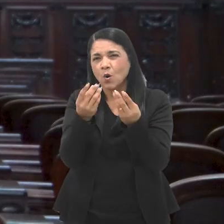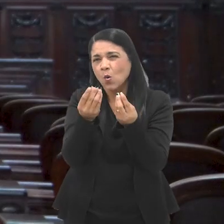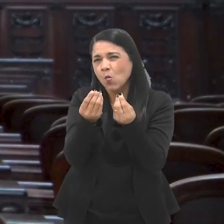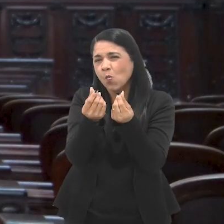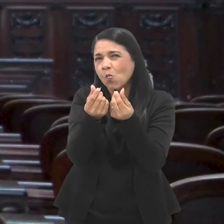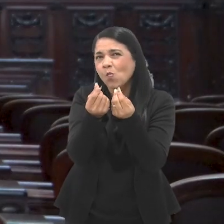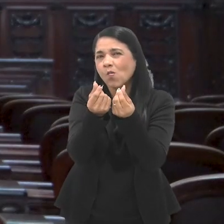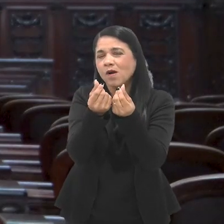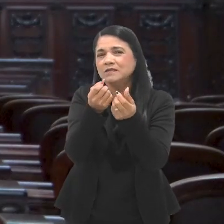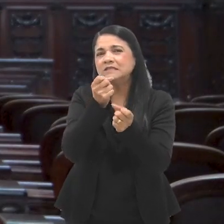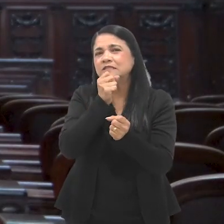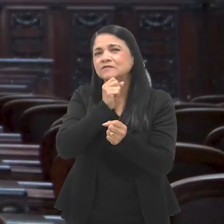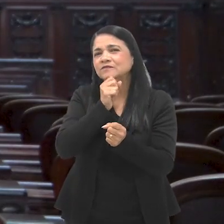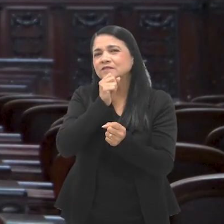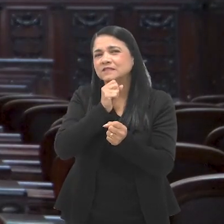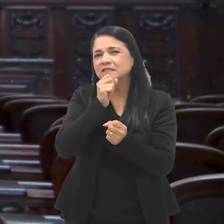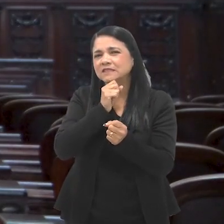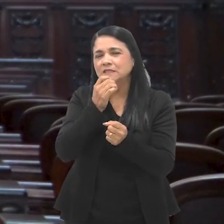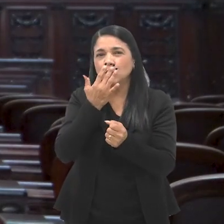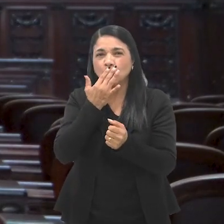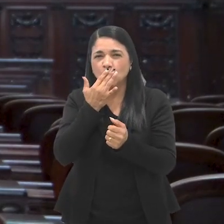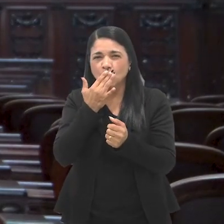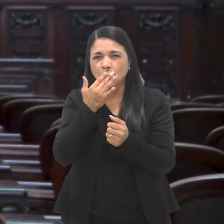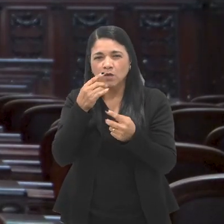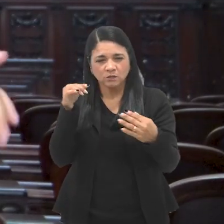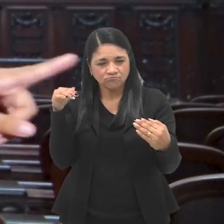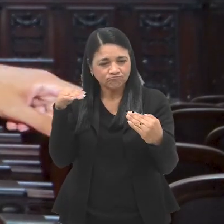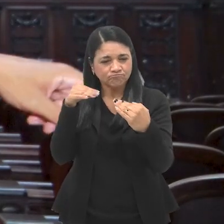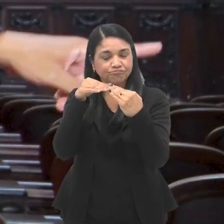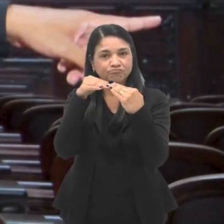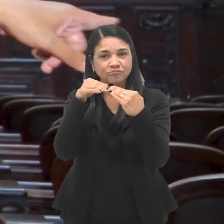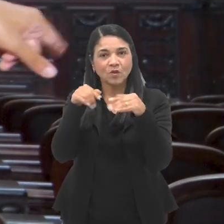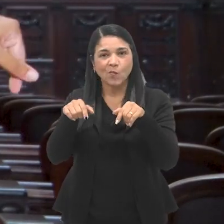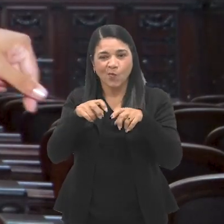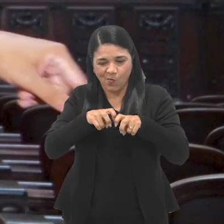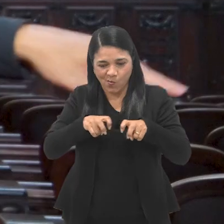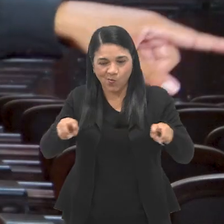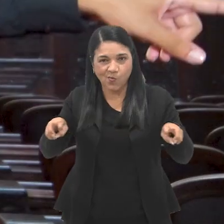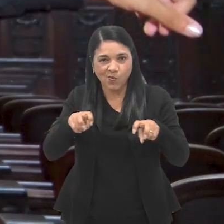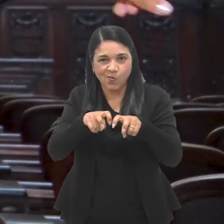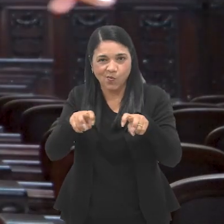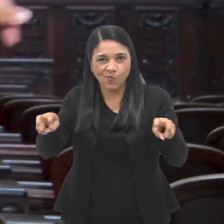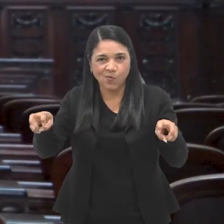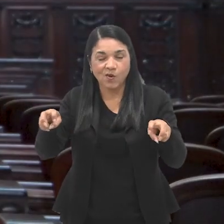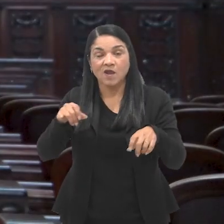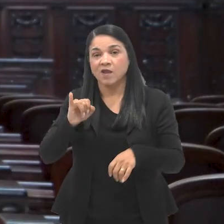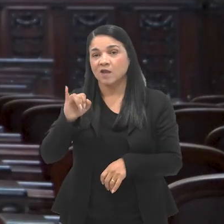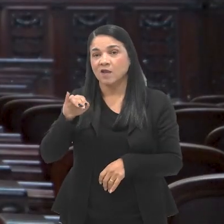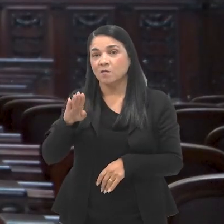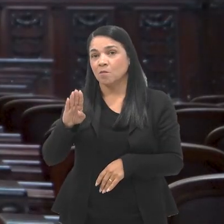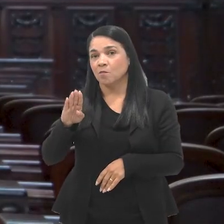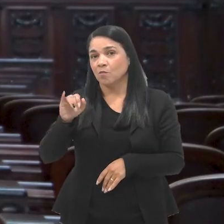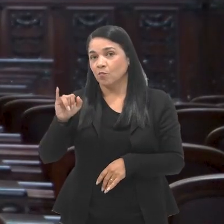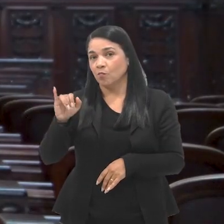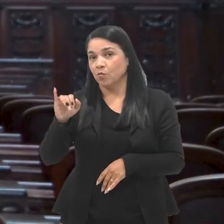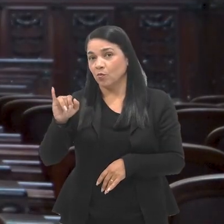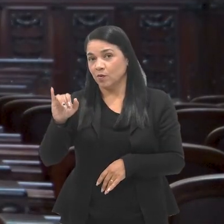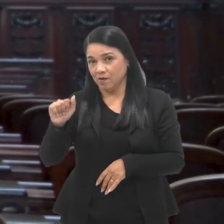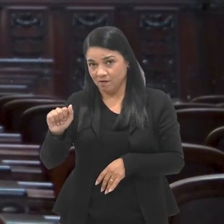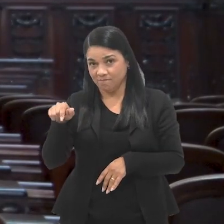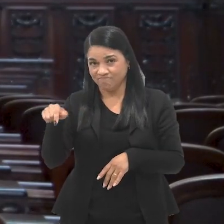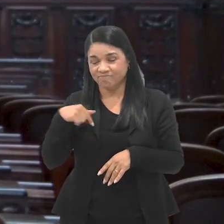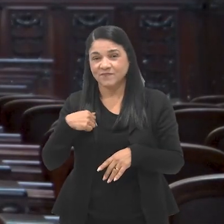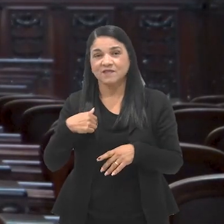uma tonalidade muito em sépia, quase envelhecida, né? Que dialoga bastante com esse mobiliário em buia, num estilo